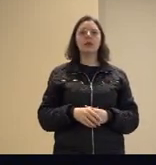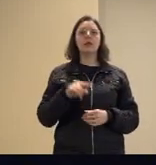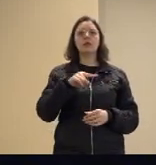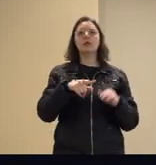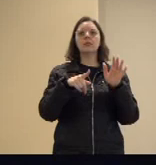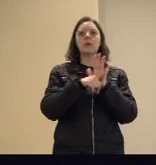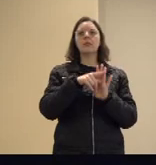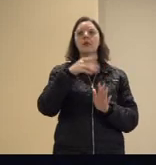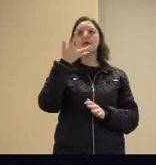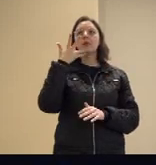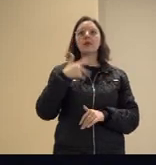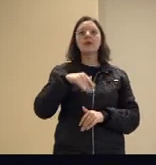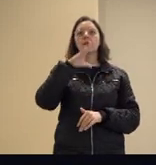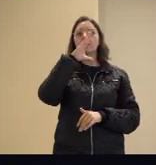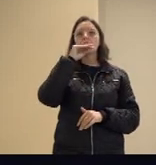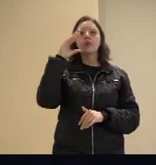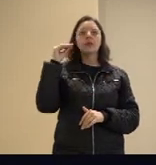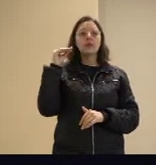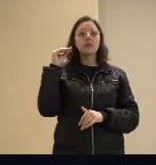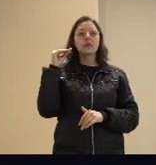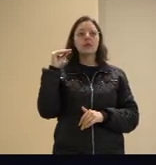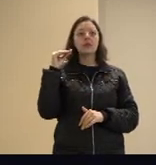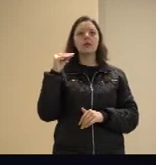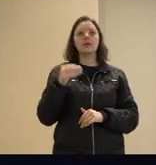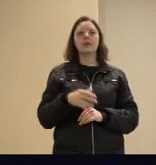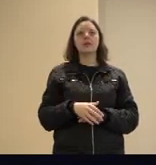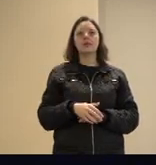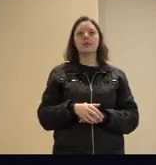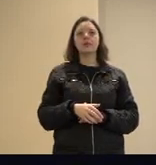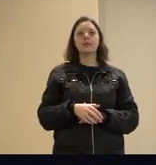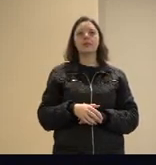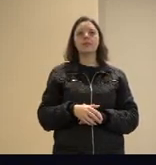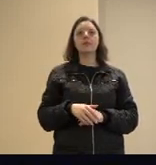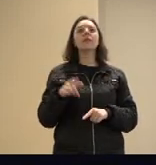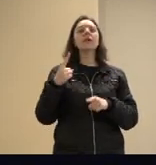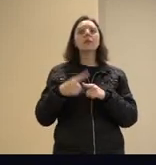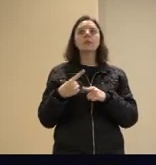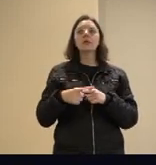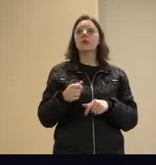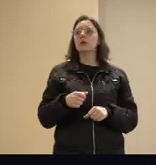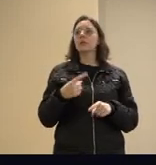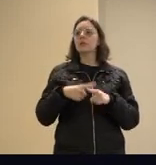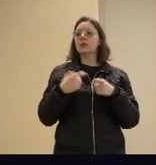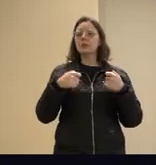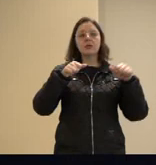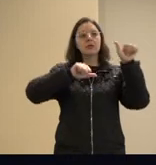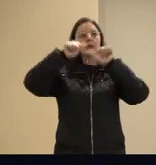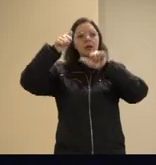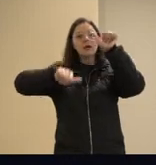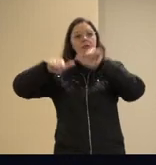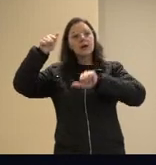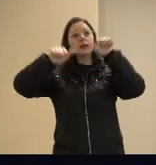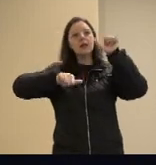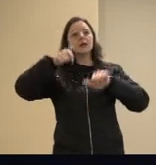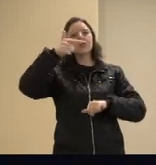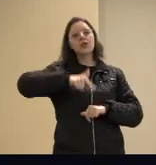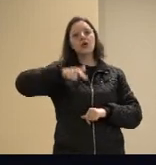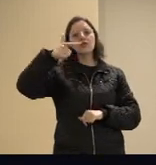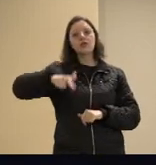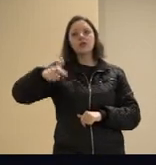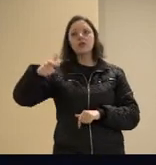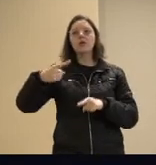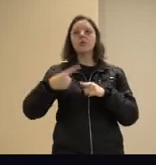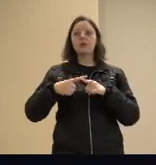criança, só para adolescente, em cada um dos casos. Por quê? Porque precisamos reavaliar constantemente, porque a criança está